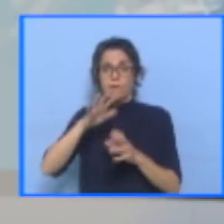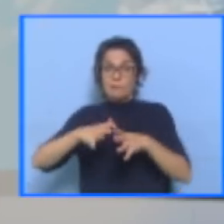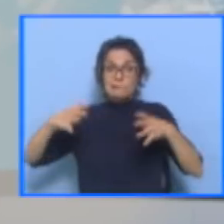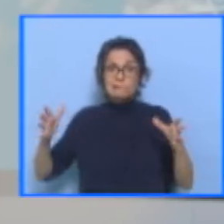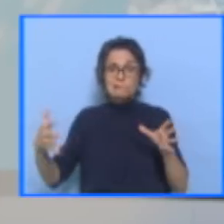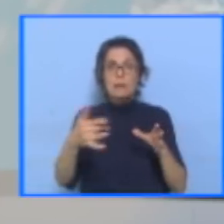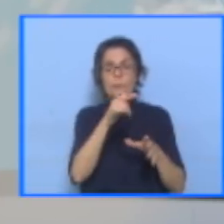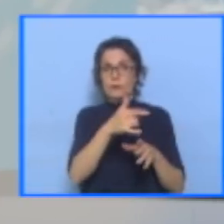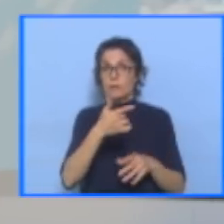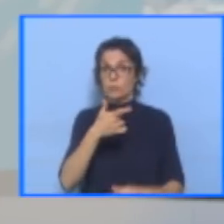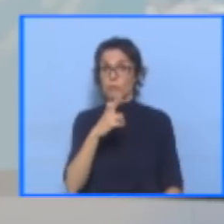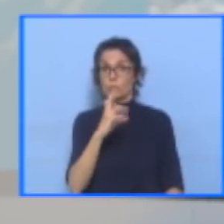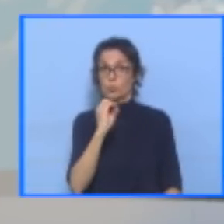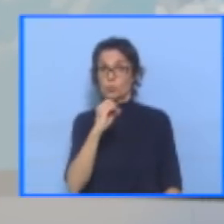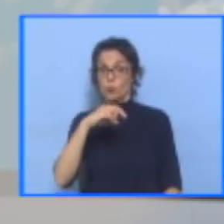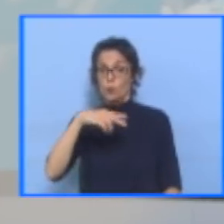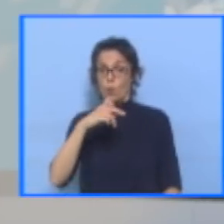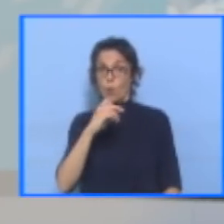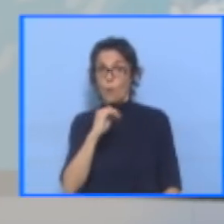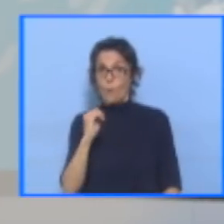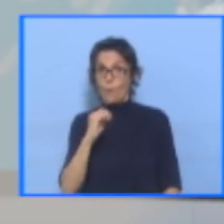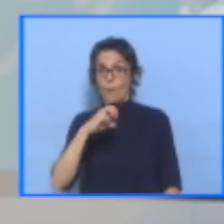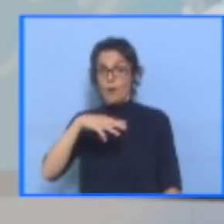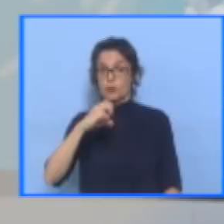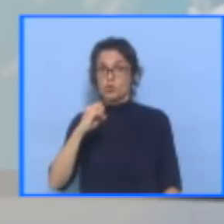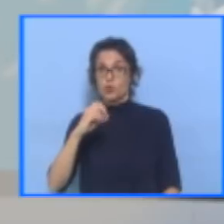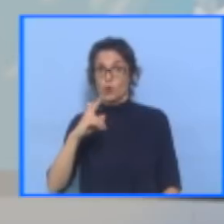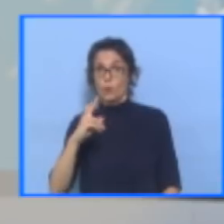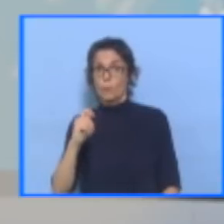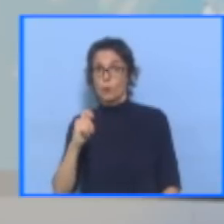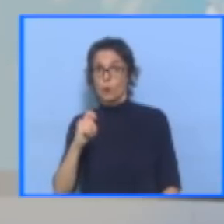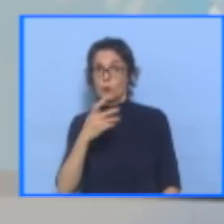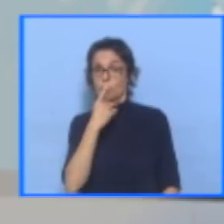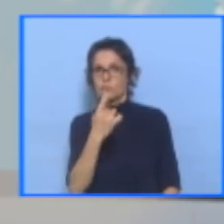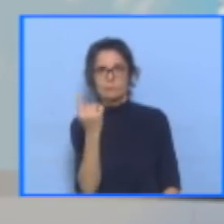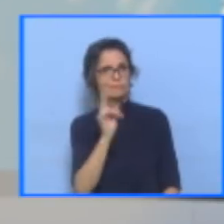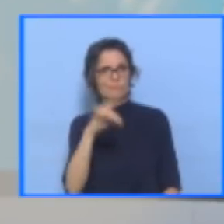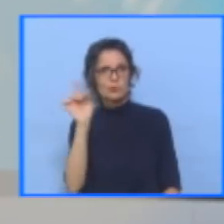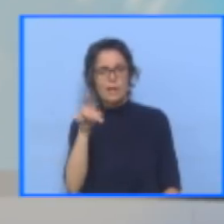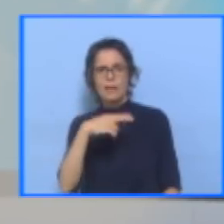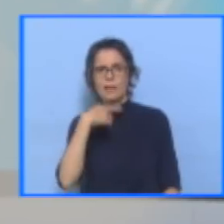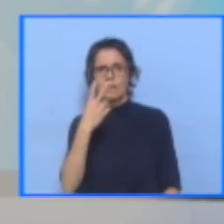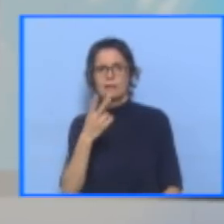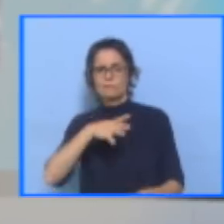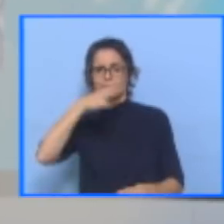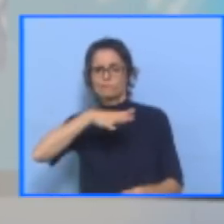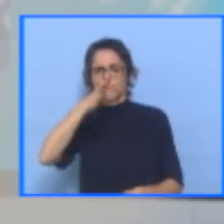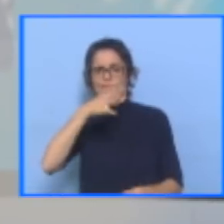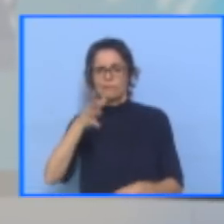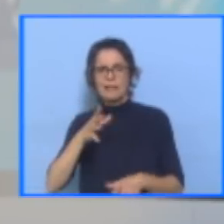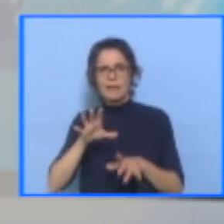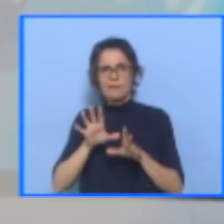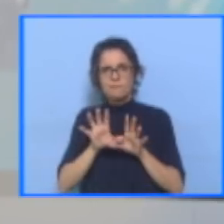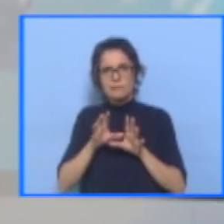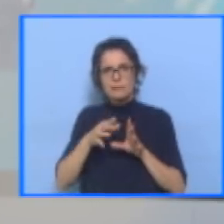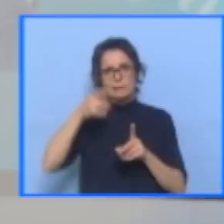Tomás Moro não falava sozinho. Tomás Moro falava por, enfim, um conjunto da sociedade britânica ou